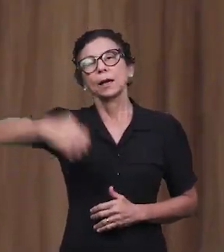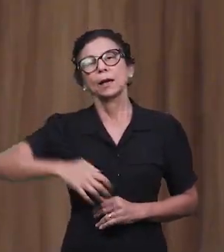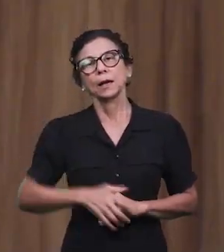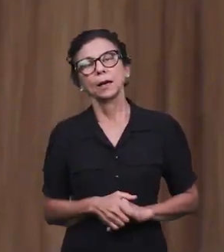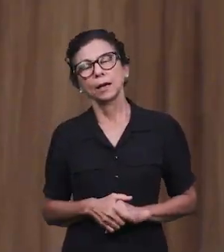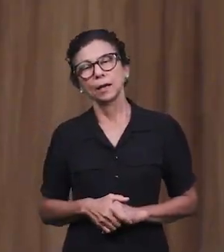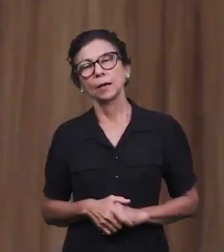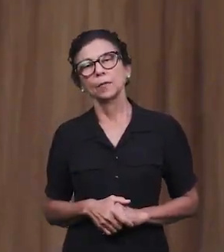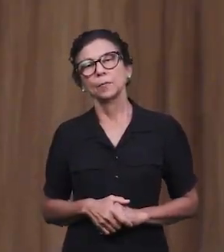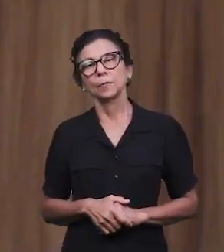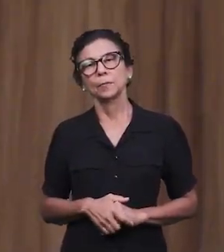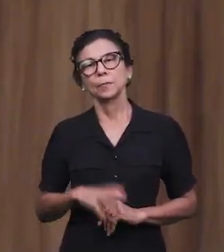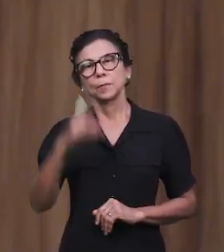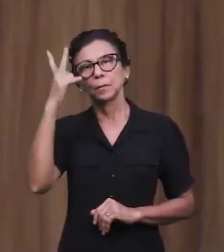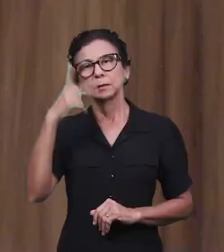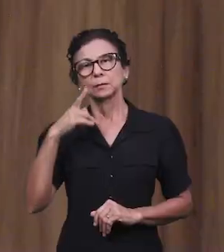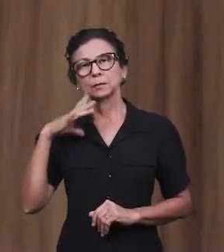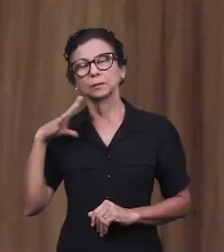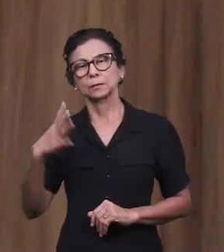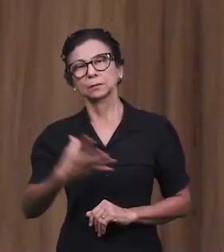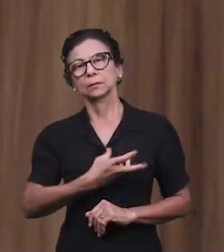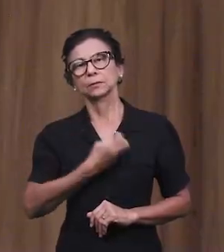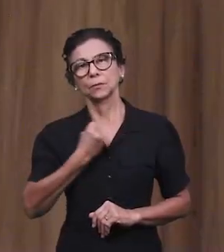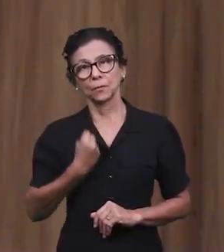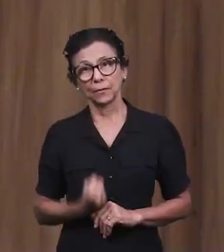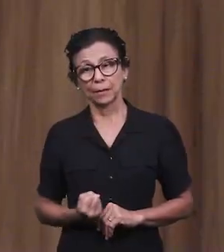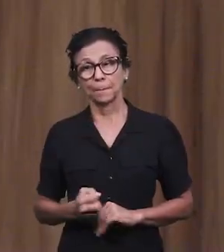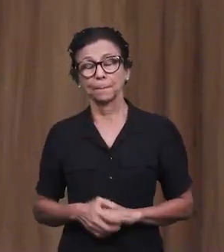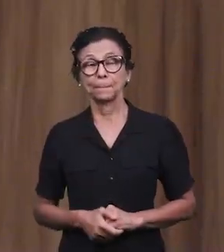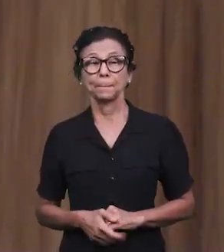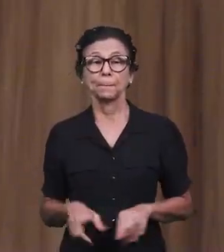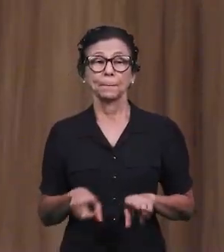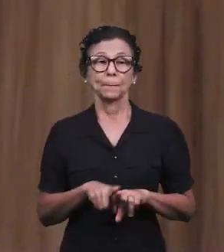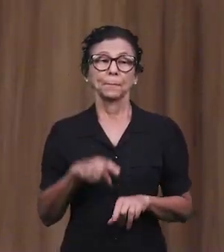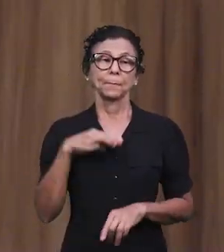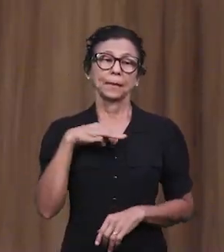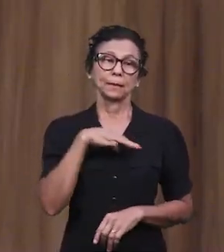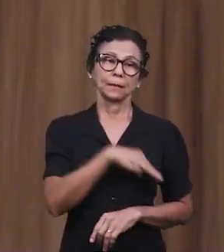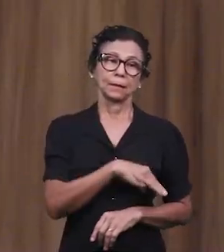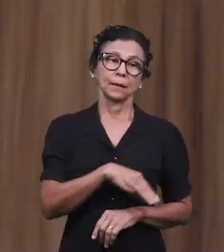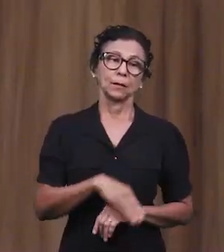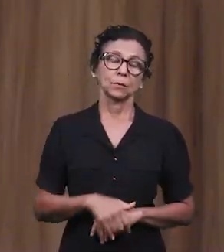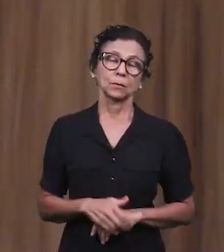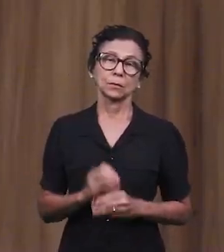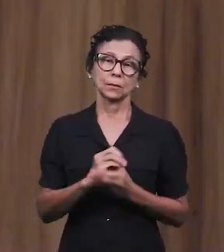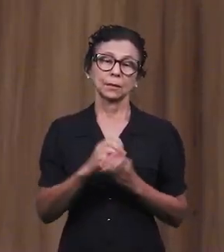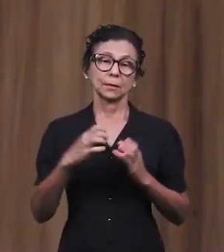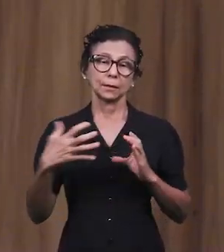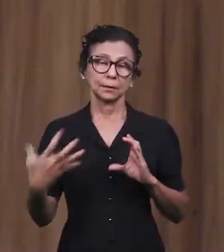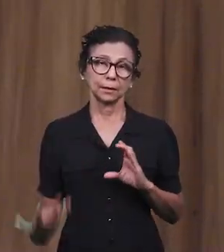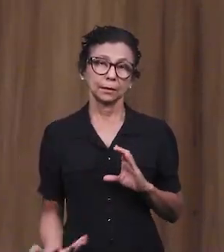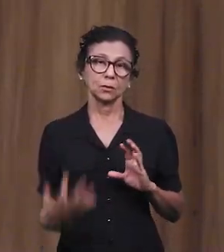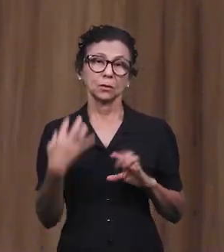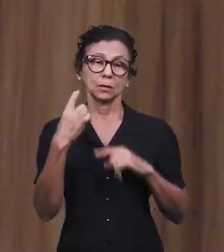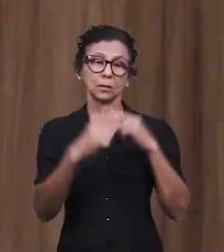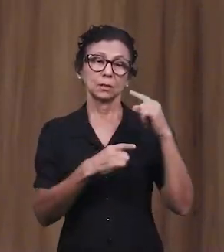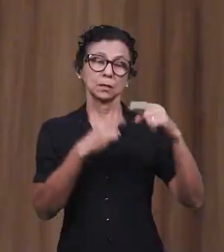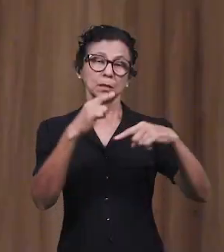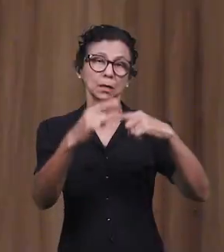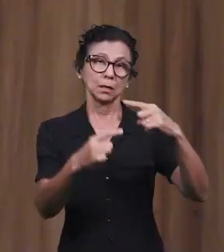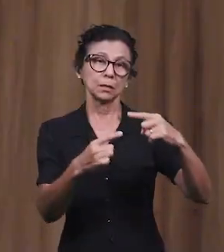para a nossa salvação. O Mateus também, ele dá características dessa